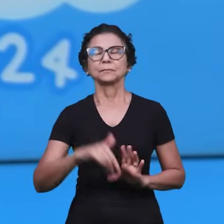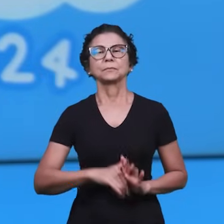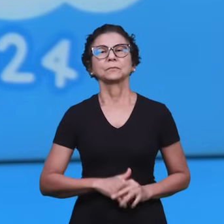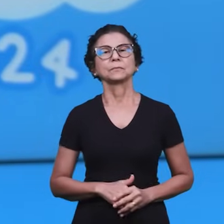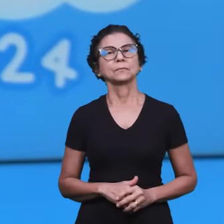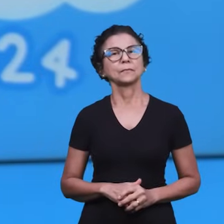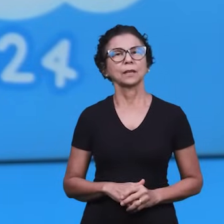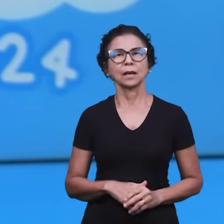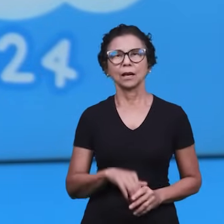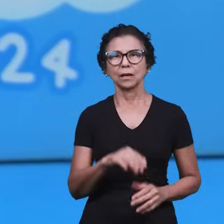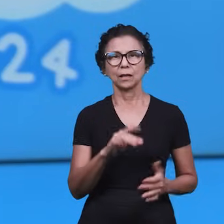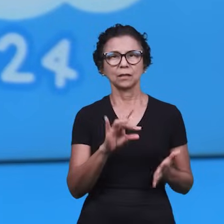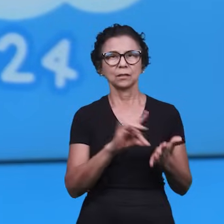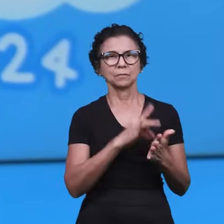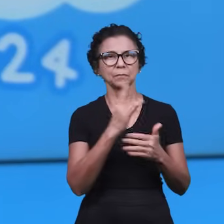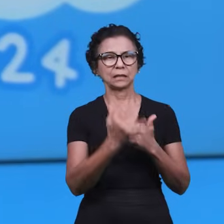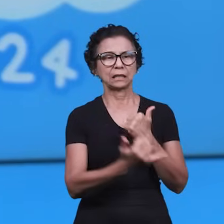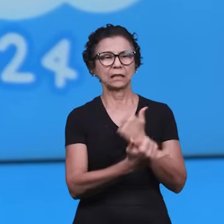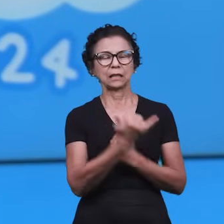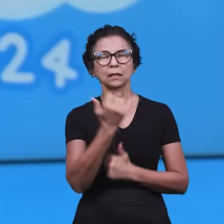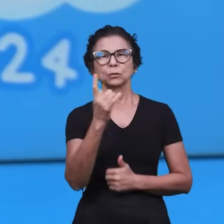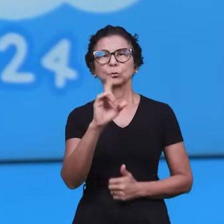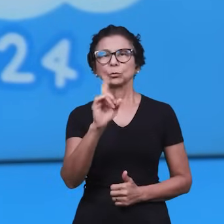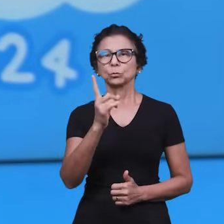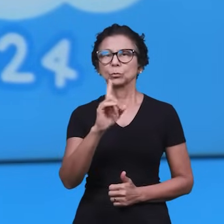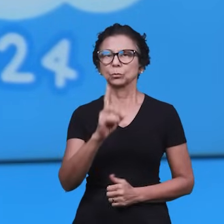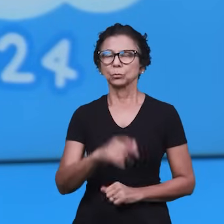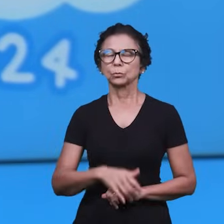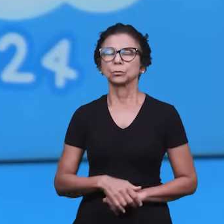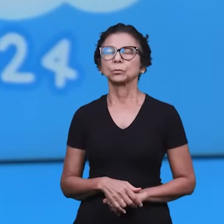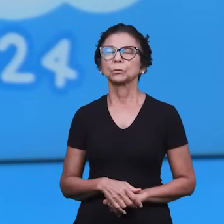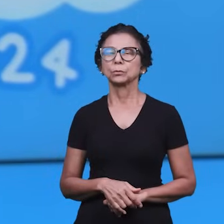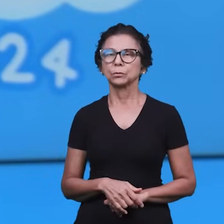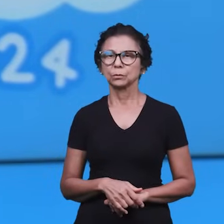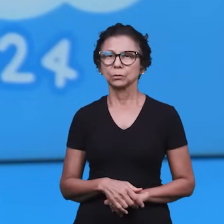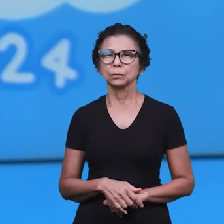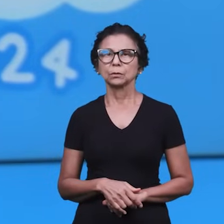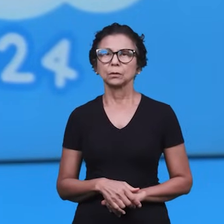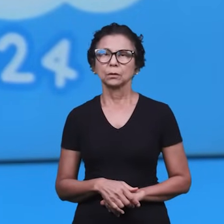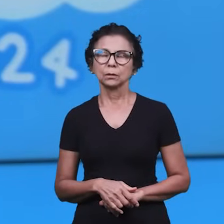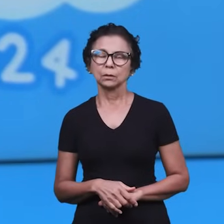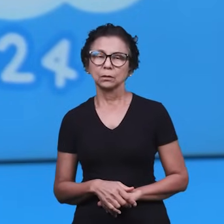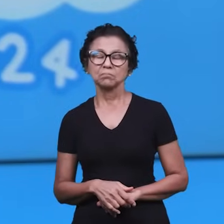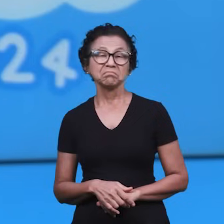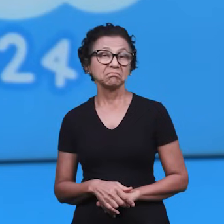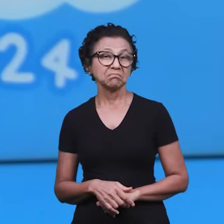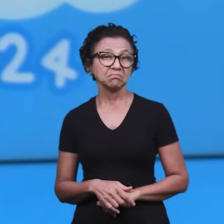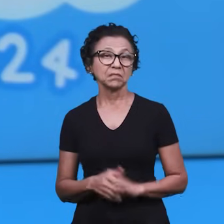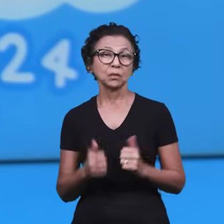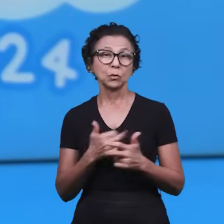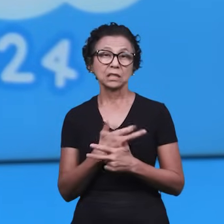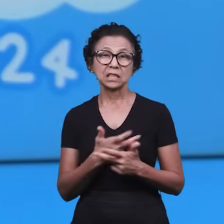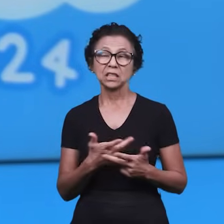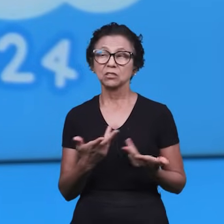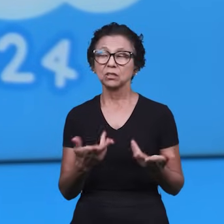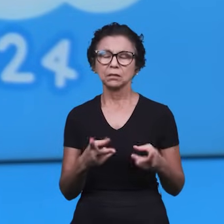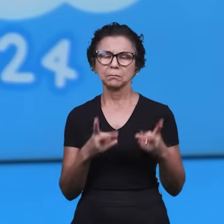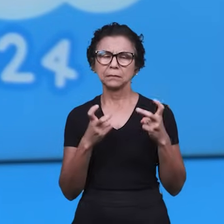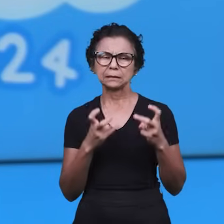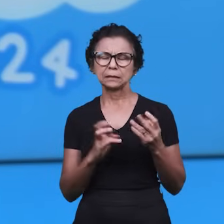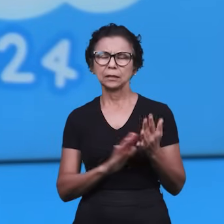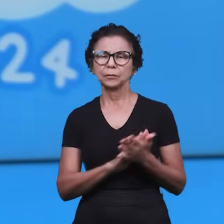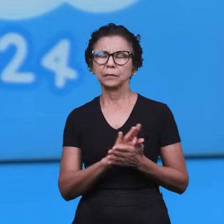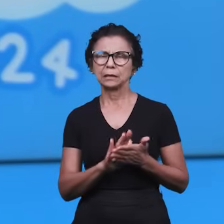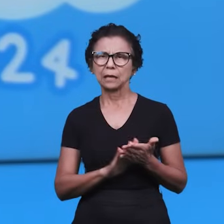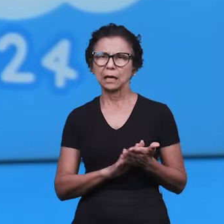não deixa que nós sejamos enganados e nos livra de armadilhas, e às vezes nós nem vemos essas